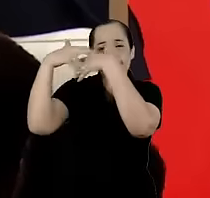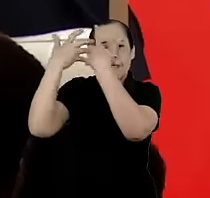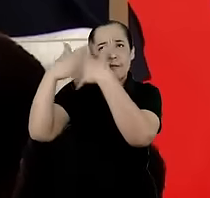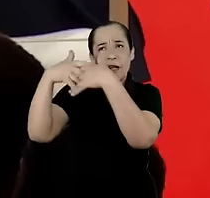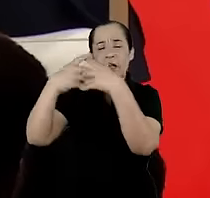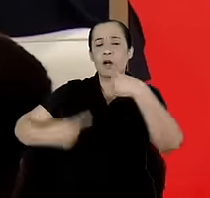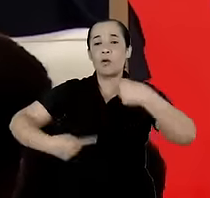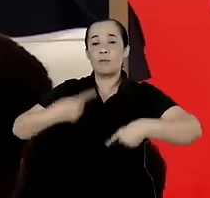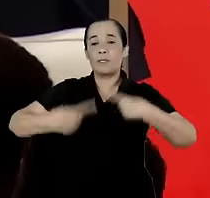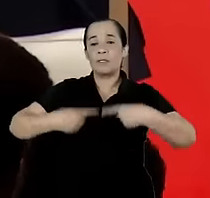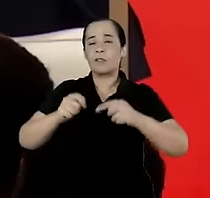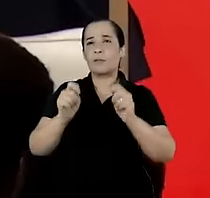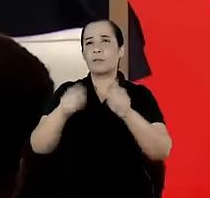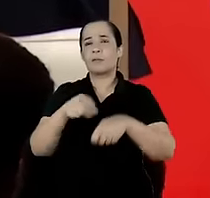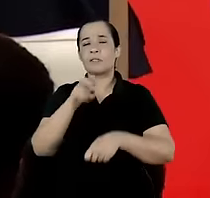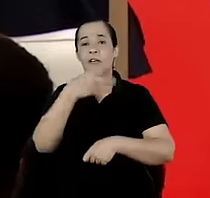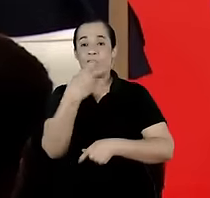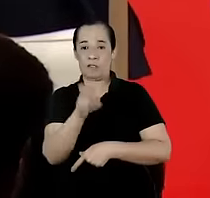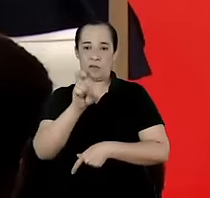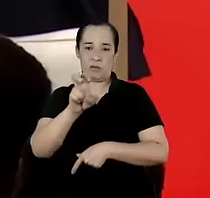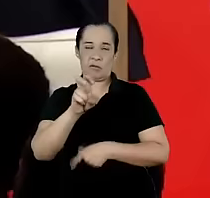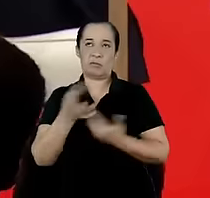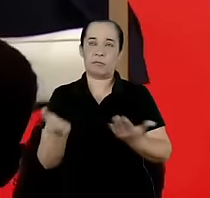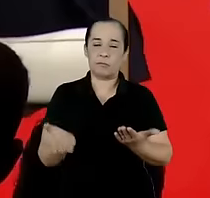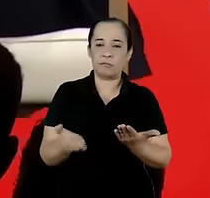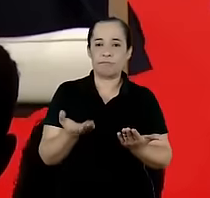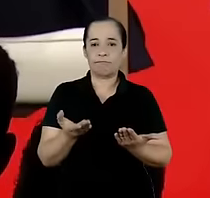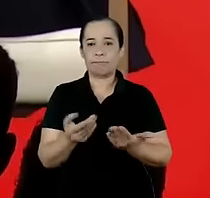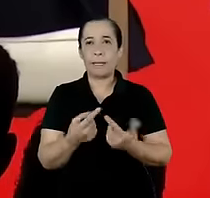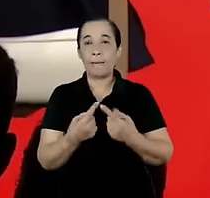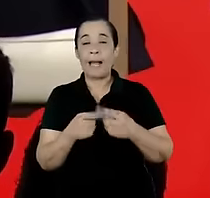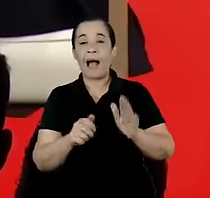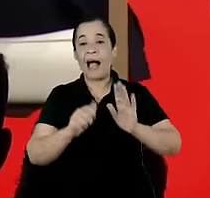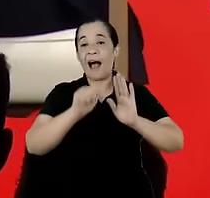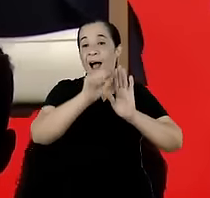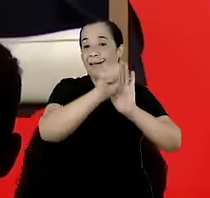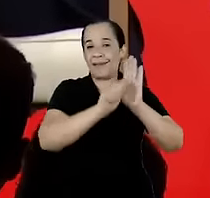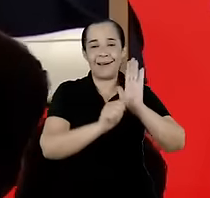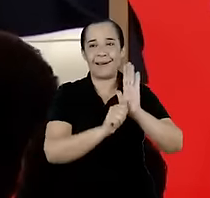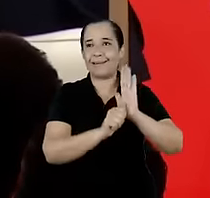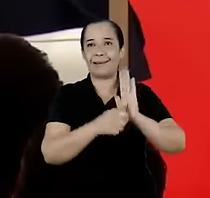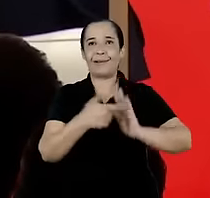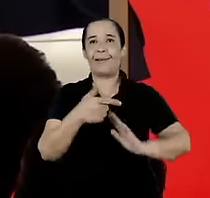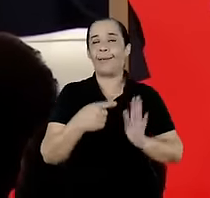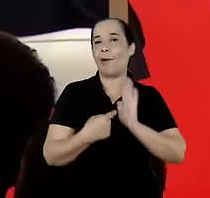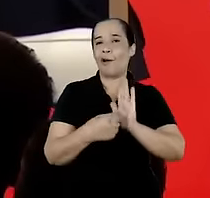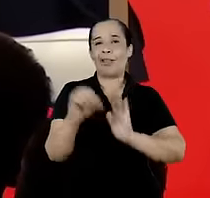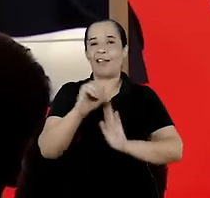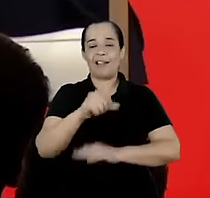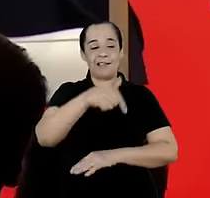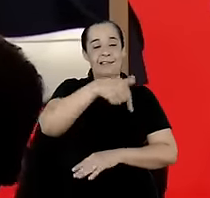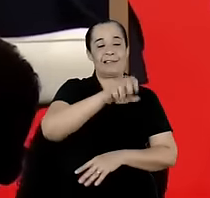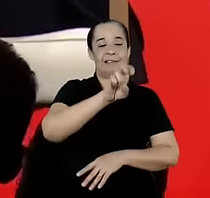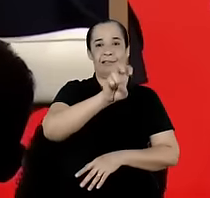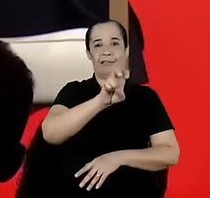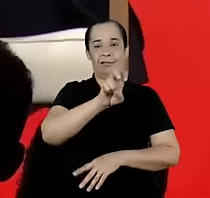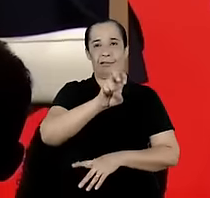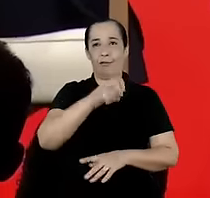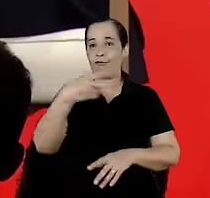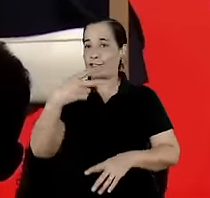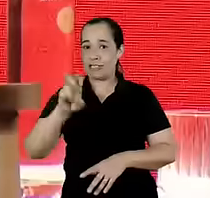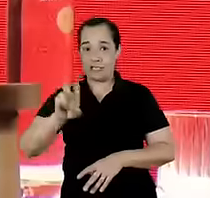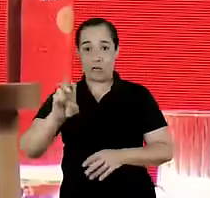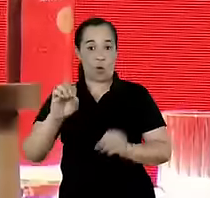de poder ser 25 quer dizer e na ata não aparece nem o 75 nem o 25 como um debate de cenário